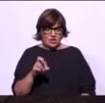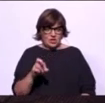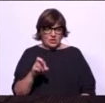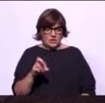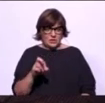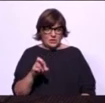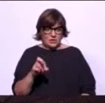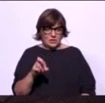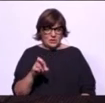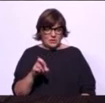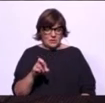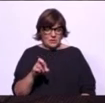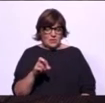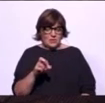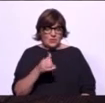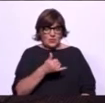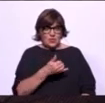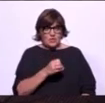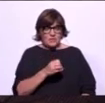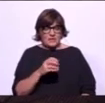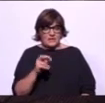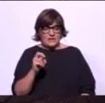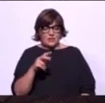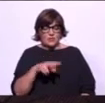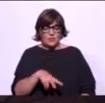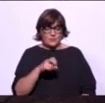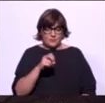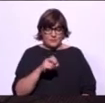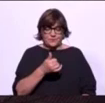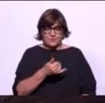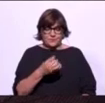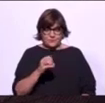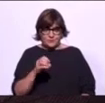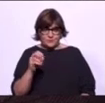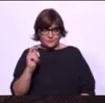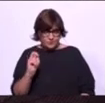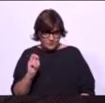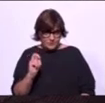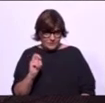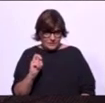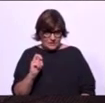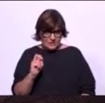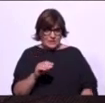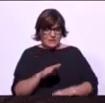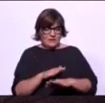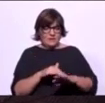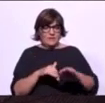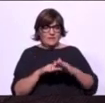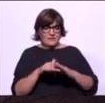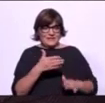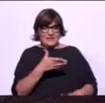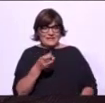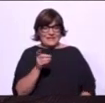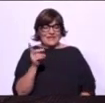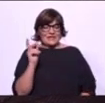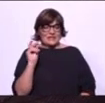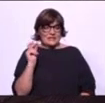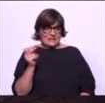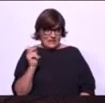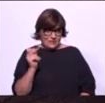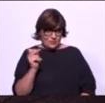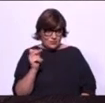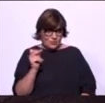1980 em 2003, exatamente, novembro, julgo eu que é novembro de 2003, fazendo precisamente esses tais 16 anos,